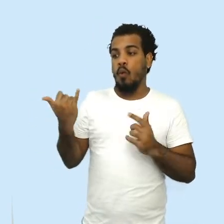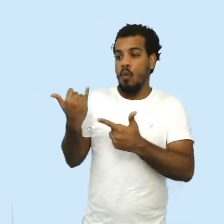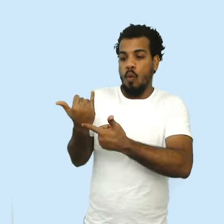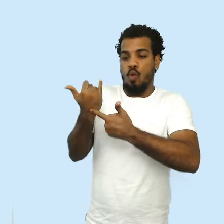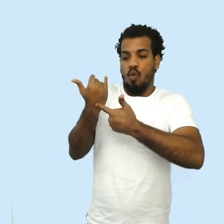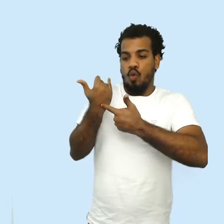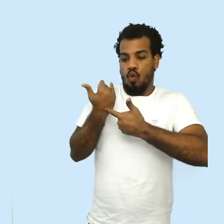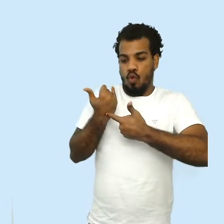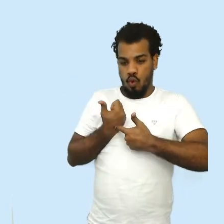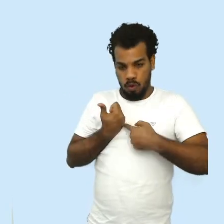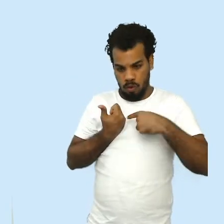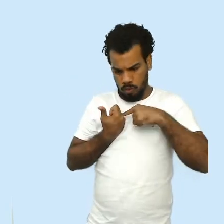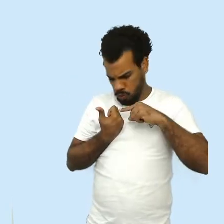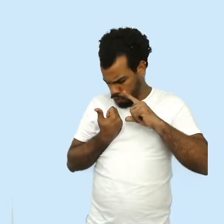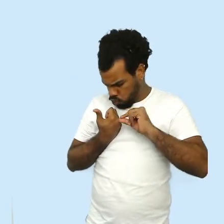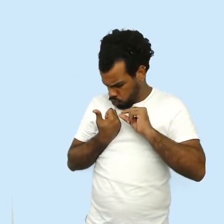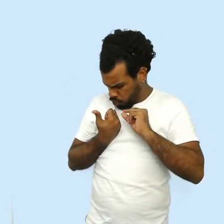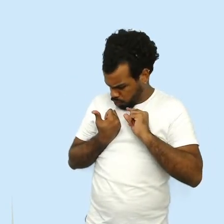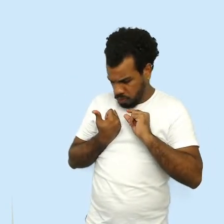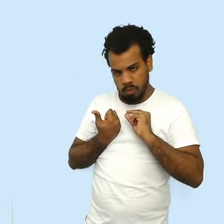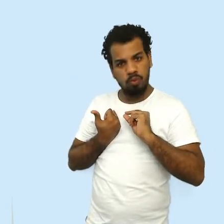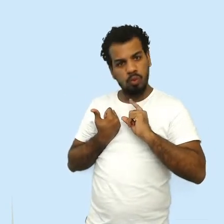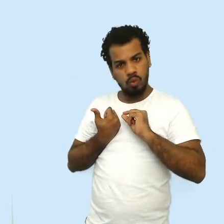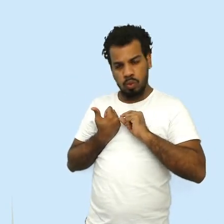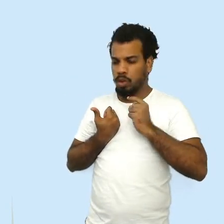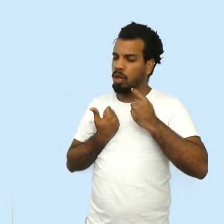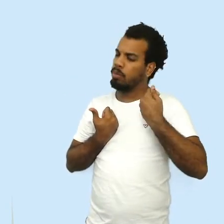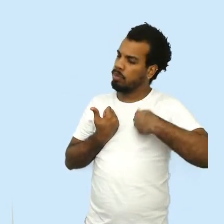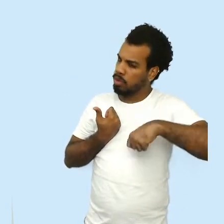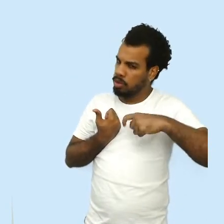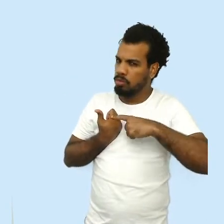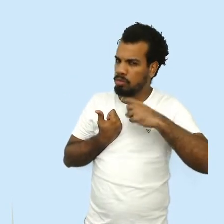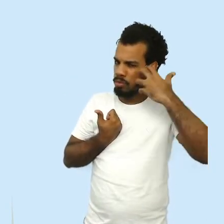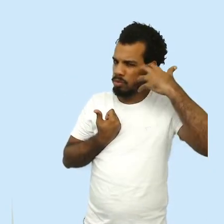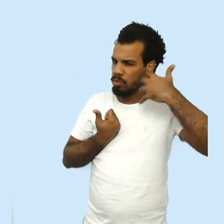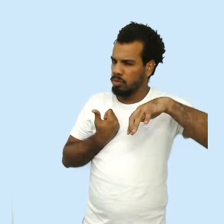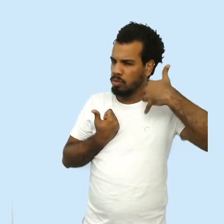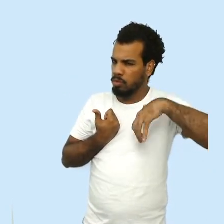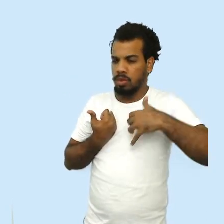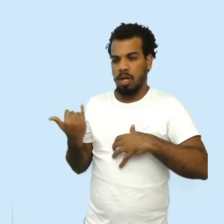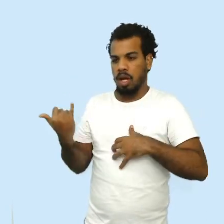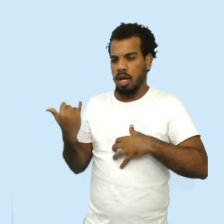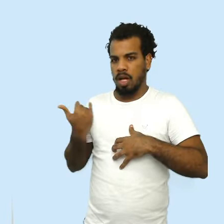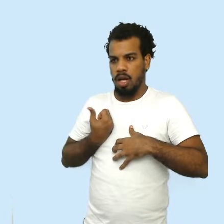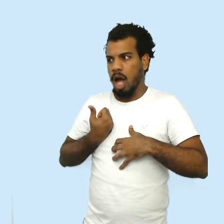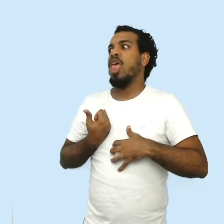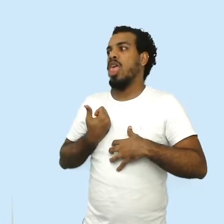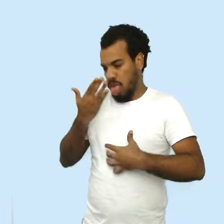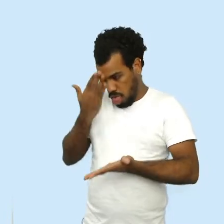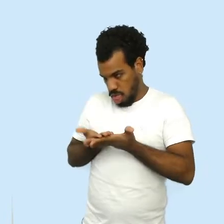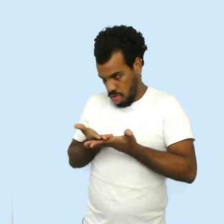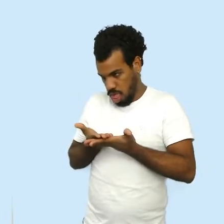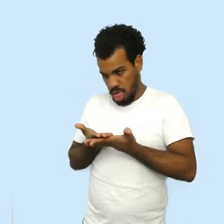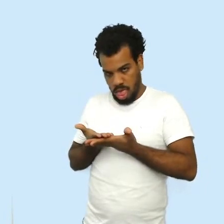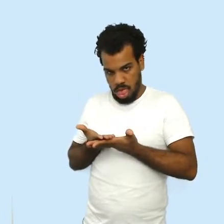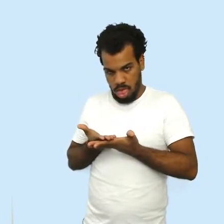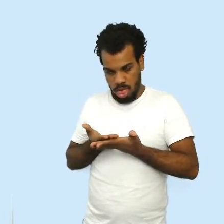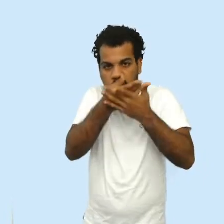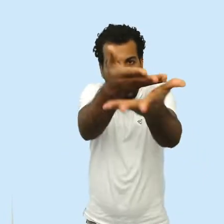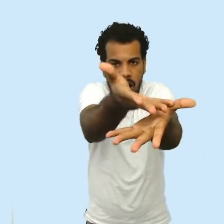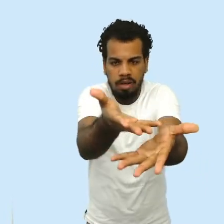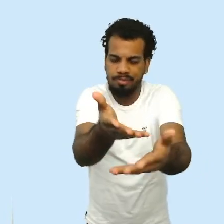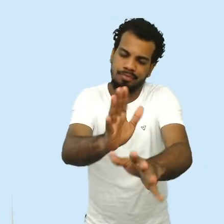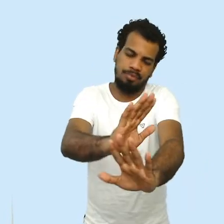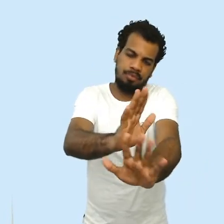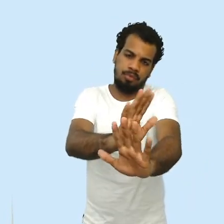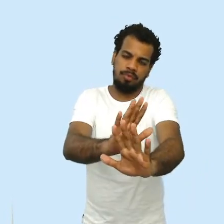seja, formou a nossa opinião, mas isso não significa que a gente precisa expressar essa opinião. Formar a opinião e expressar a